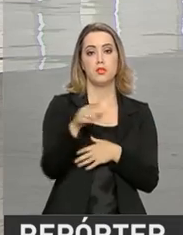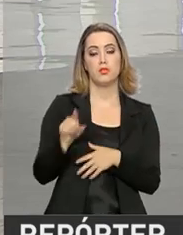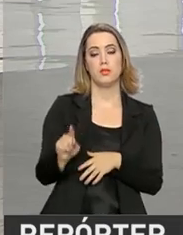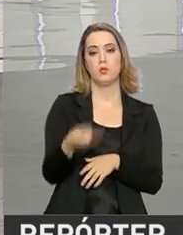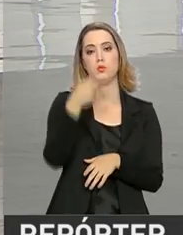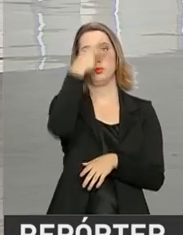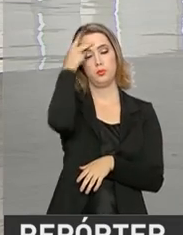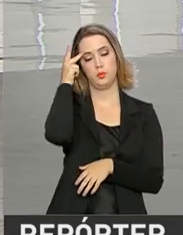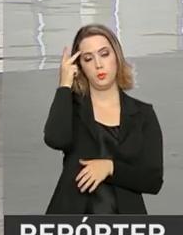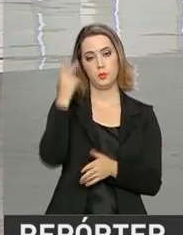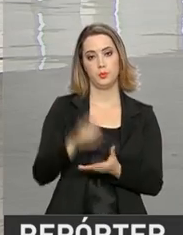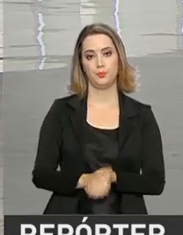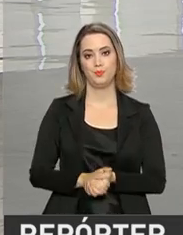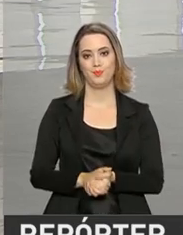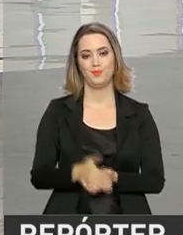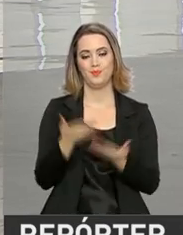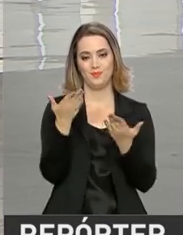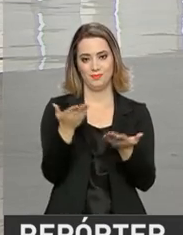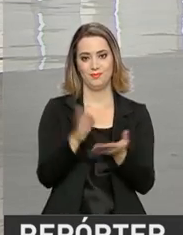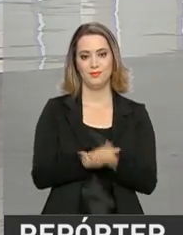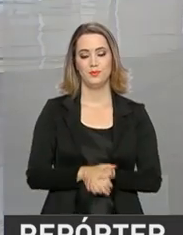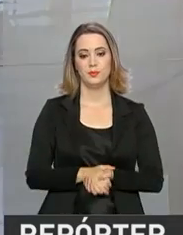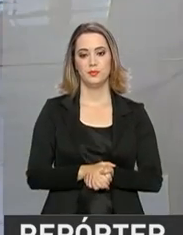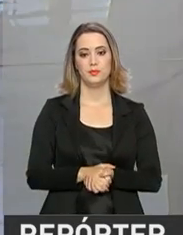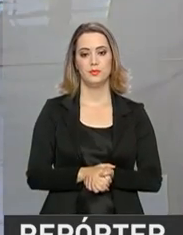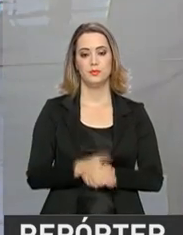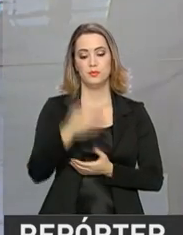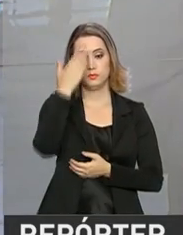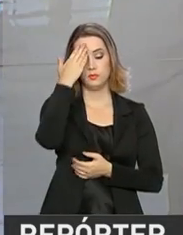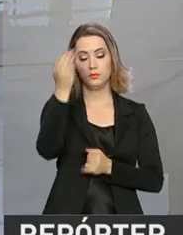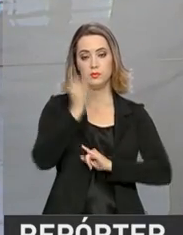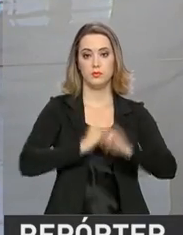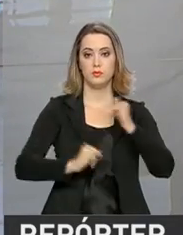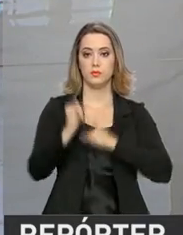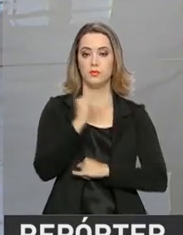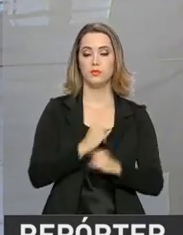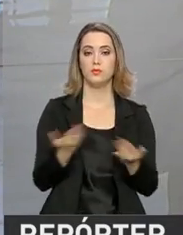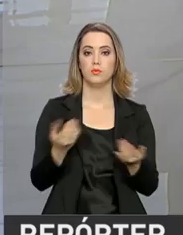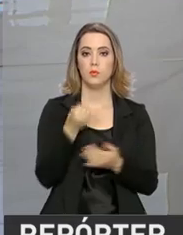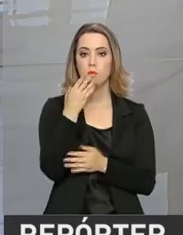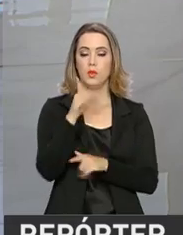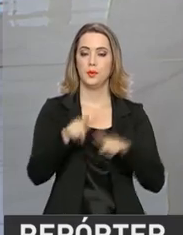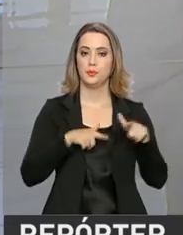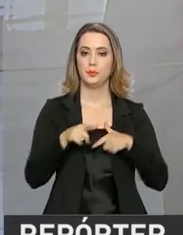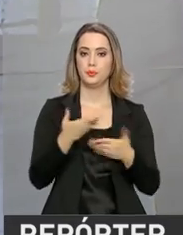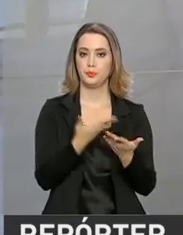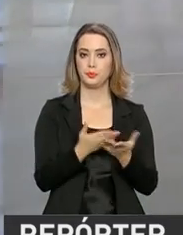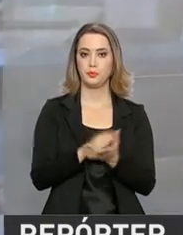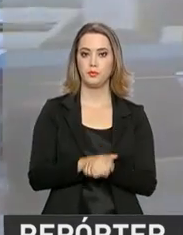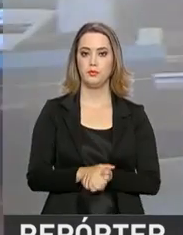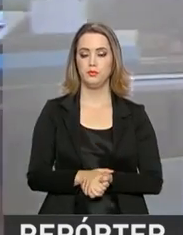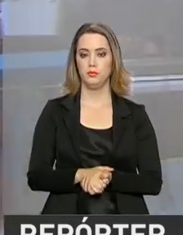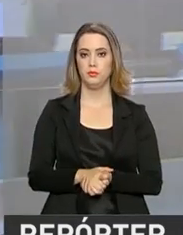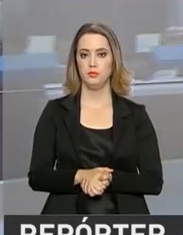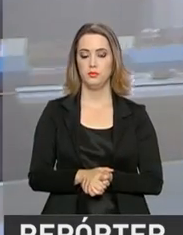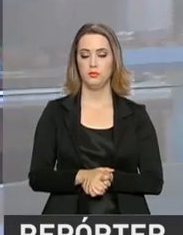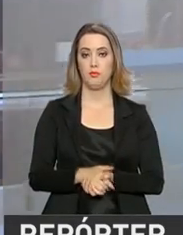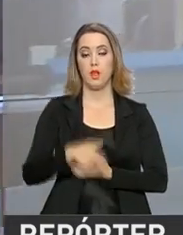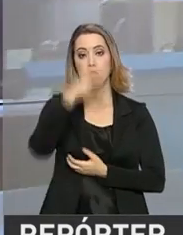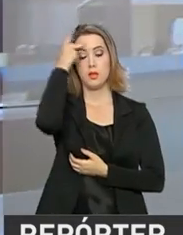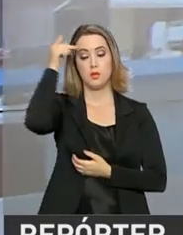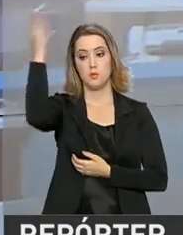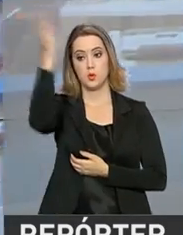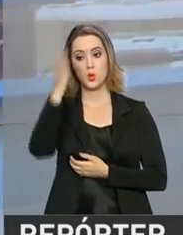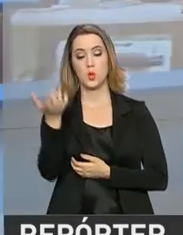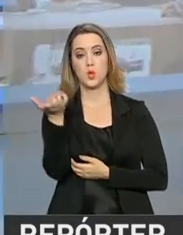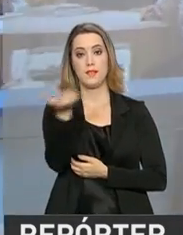colombiano eu volto com você no estúdio Zé luí Obrigado pelas informações Paulo bom trabalho para você e os brasileiros querem